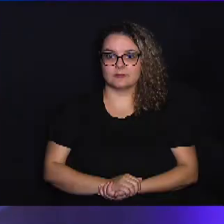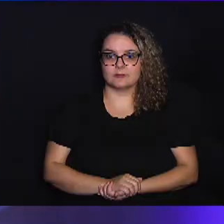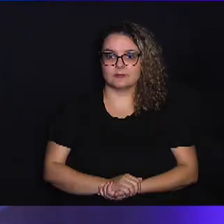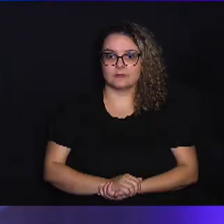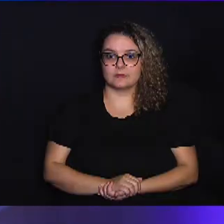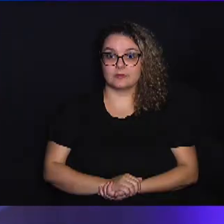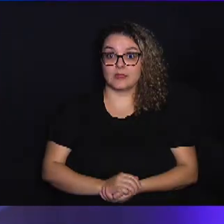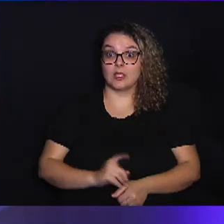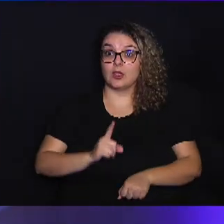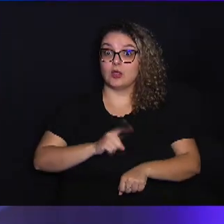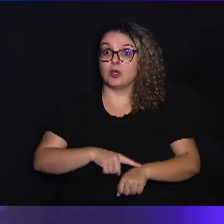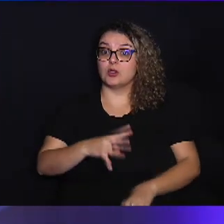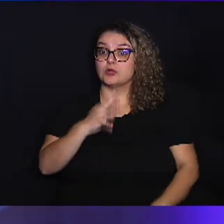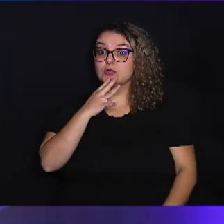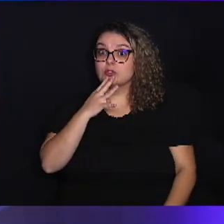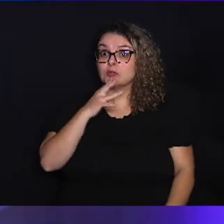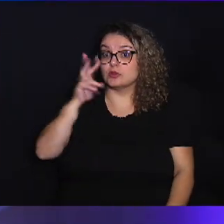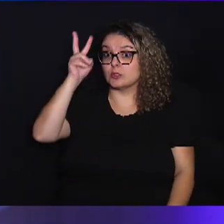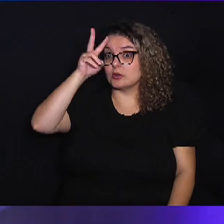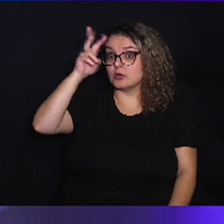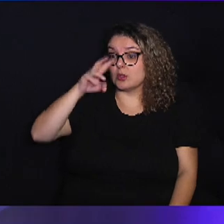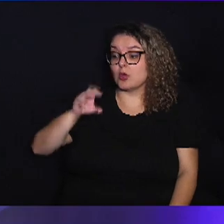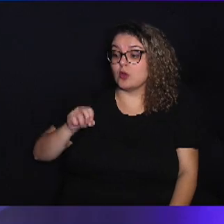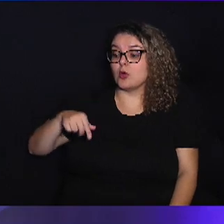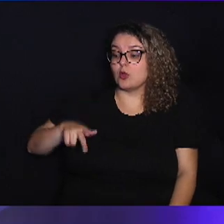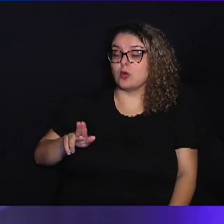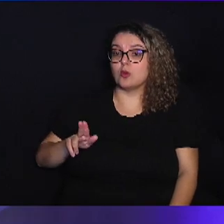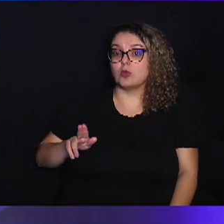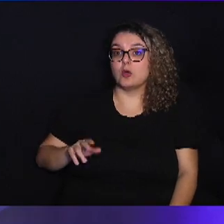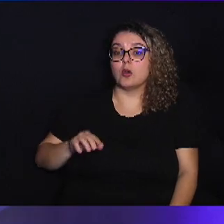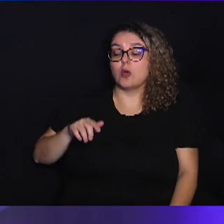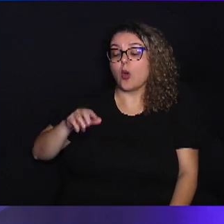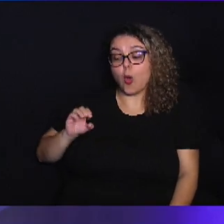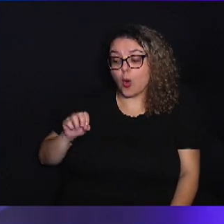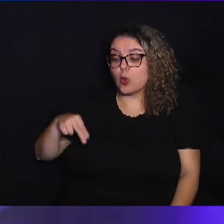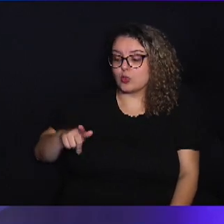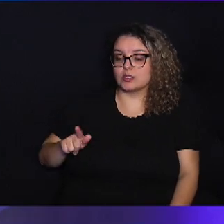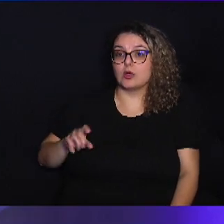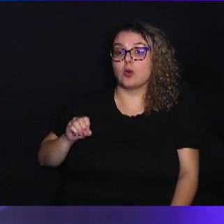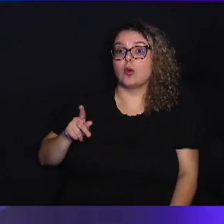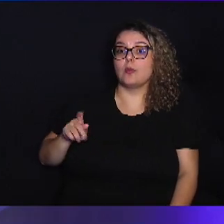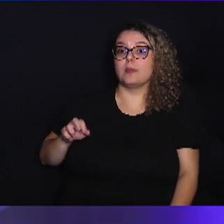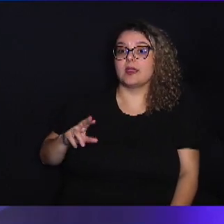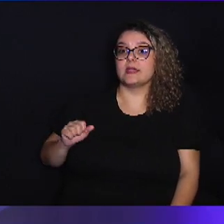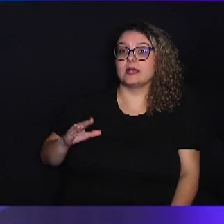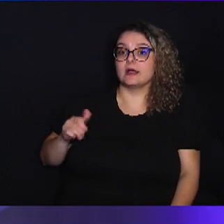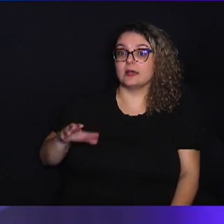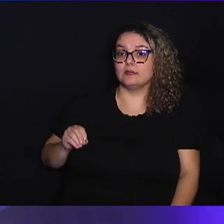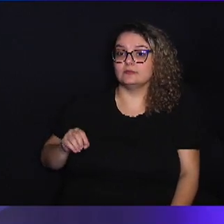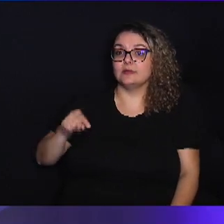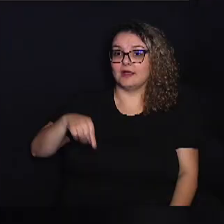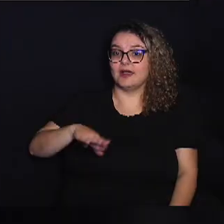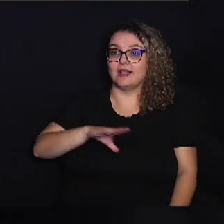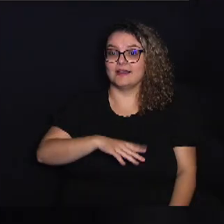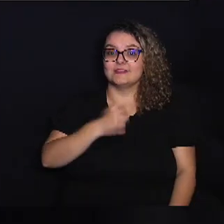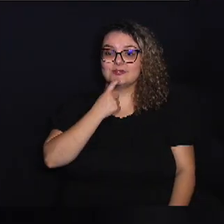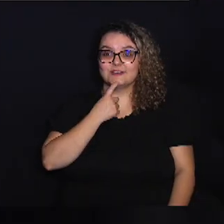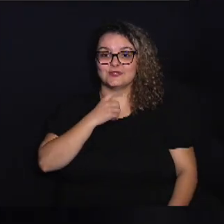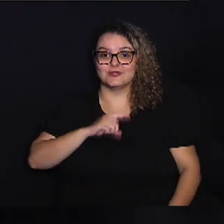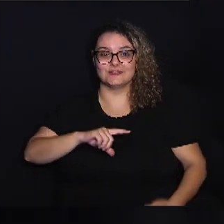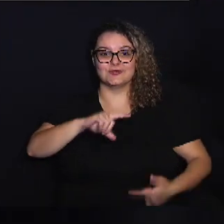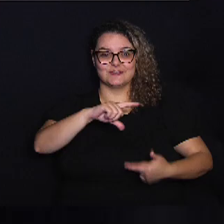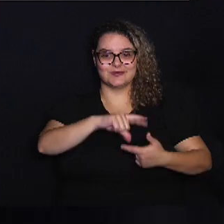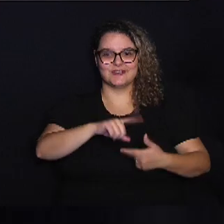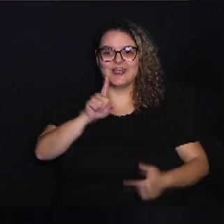Hora de conhecer a história da ONG Operacão Resgate aqui de Campinas. No nosso quadro, a partir de